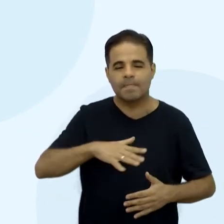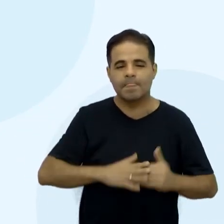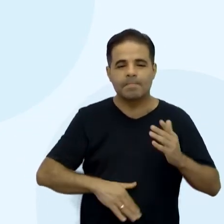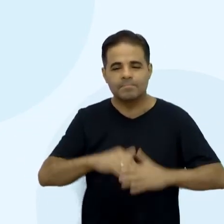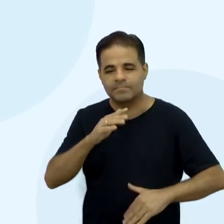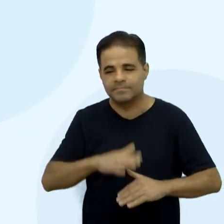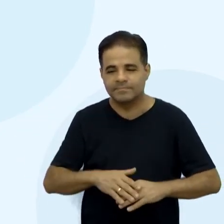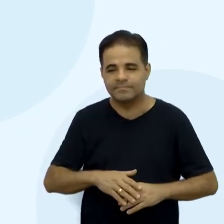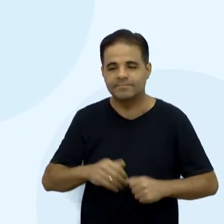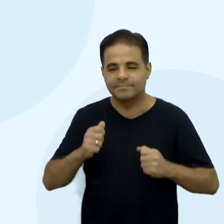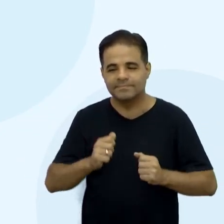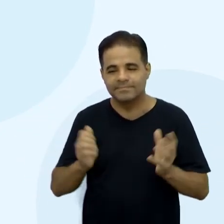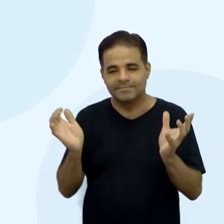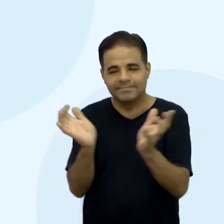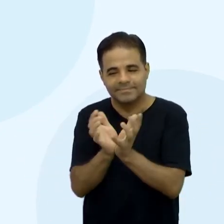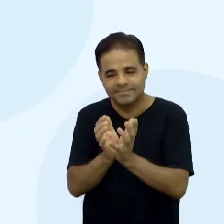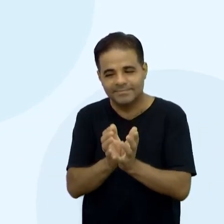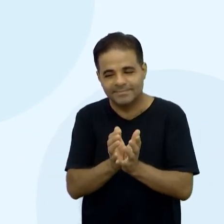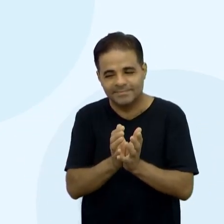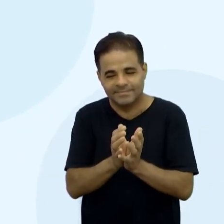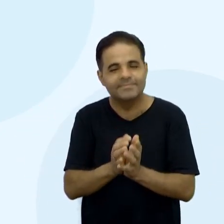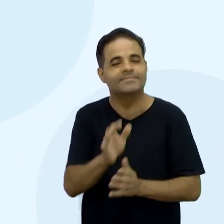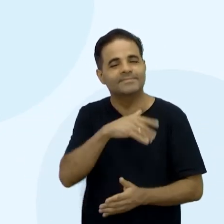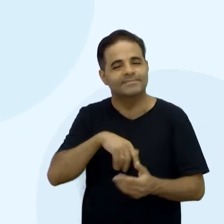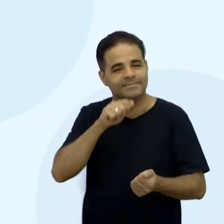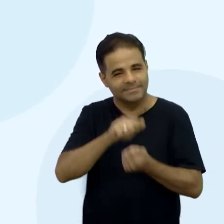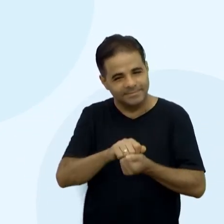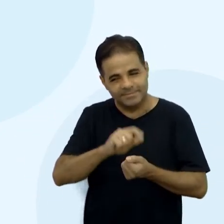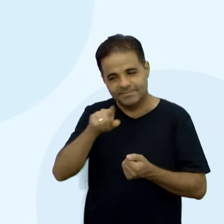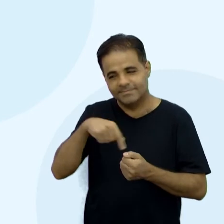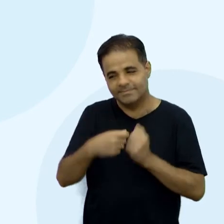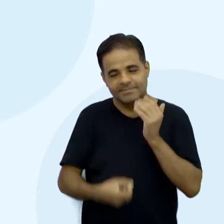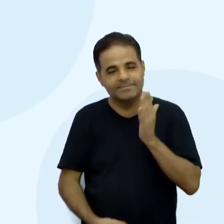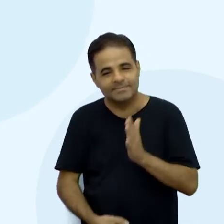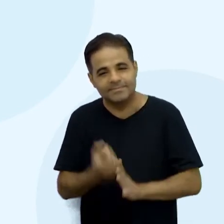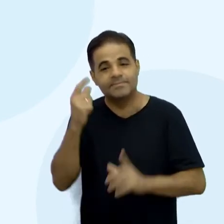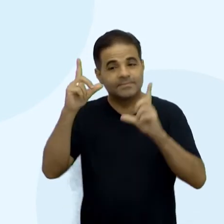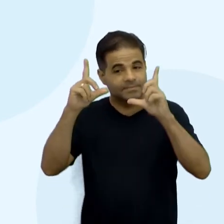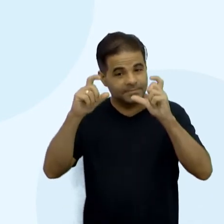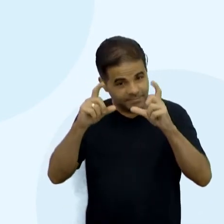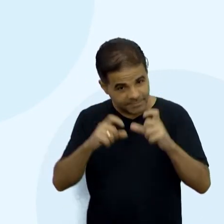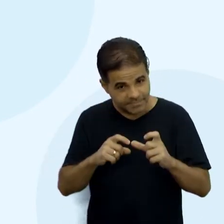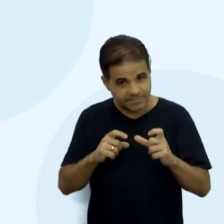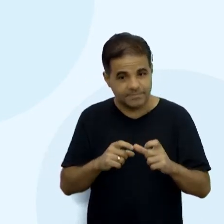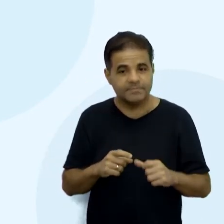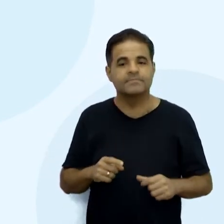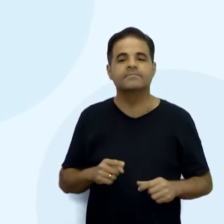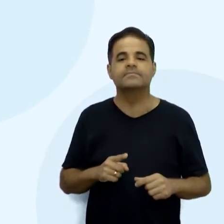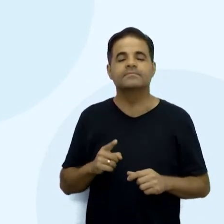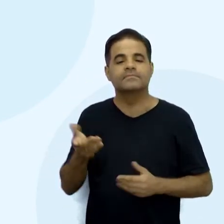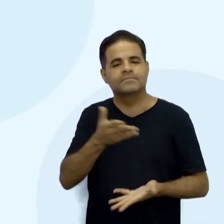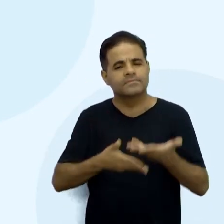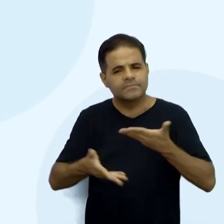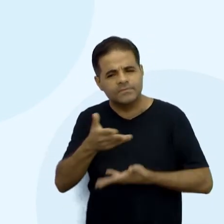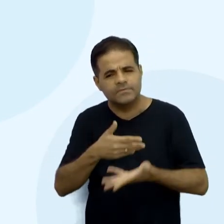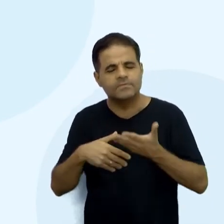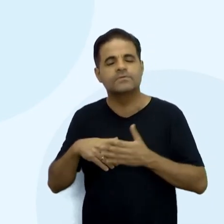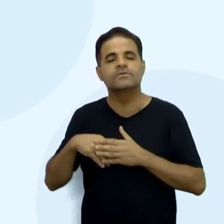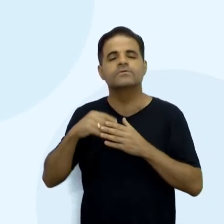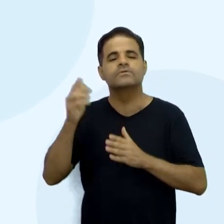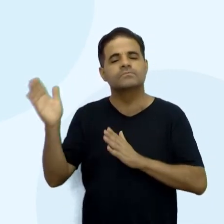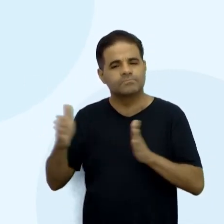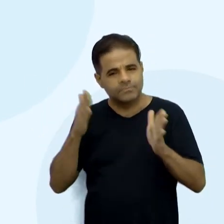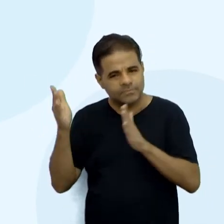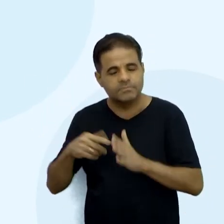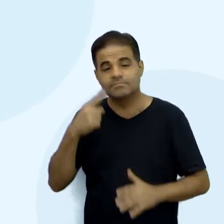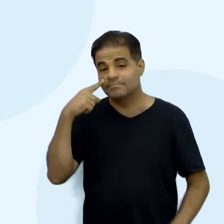material com os outros grupos, com os colegas aí. Após a criação da fotorreportagem, vamos socializar as